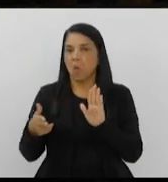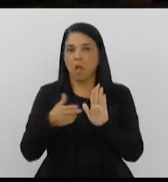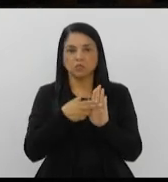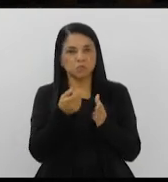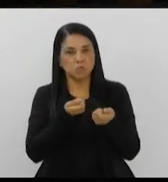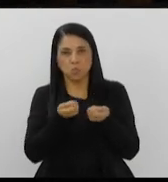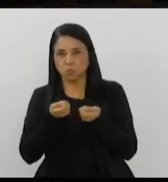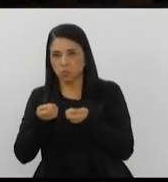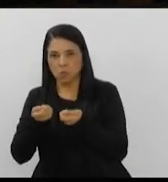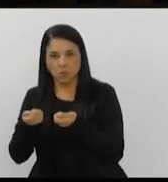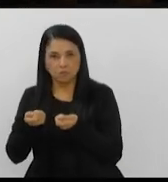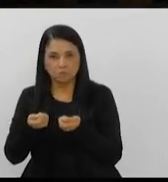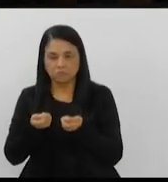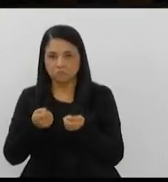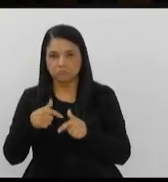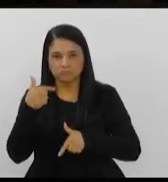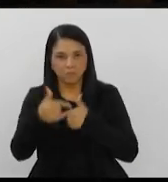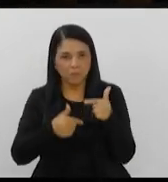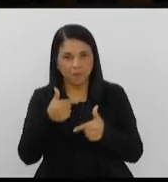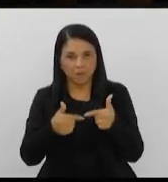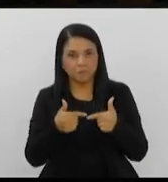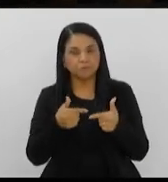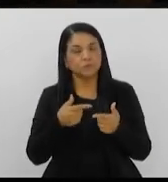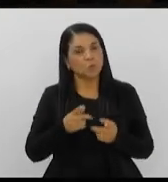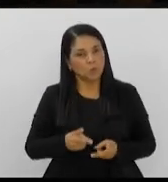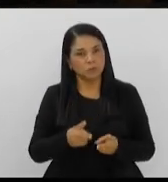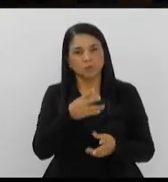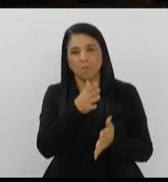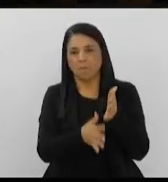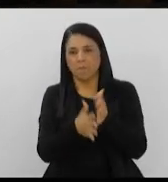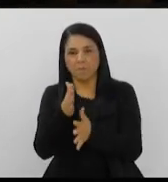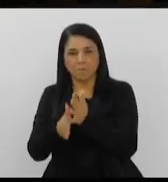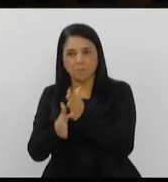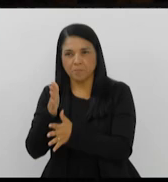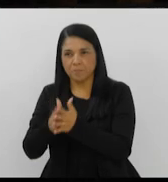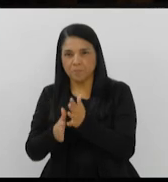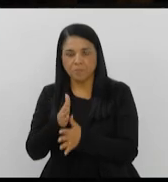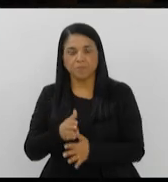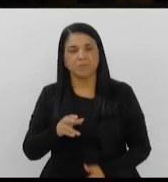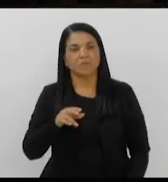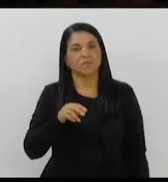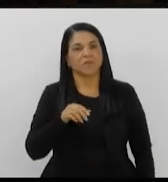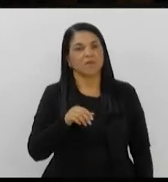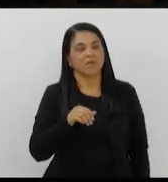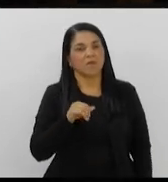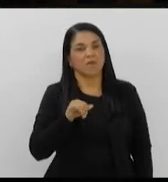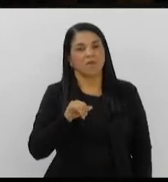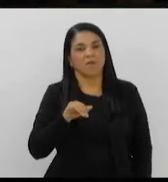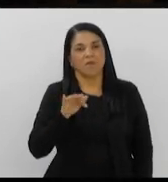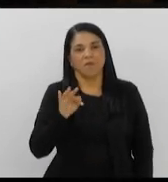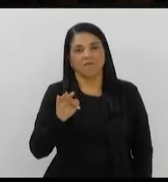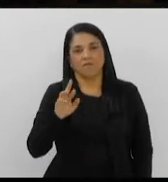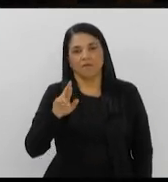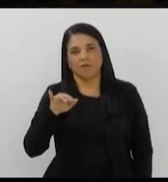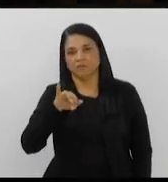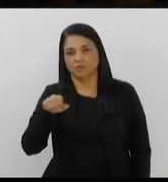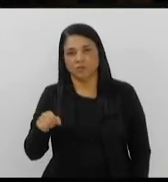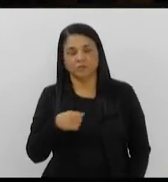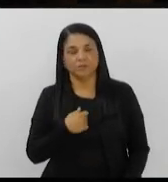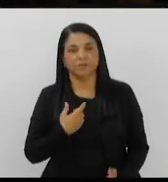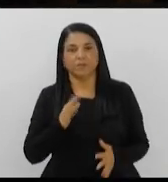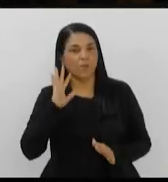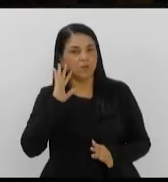operação, continuou se enrolando com estudos do FRJ e não resolveu o problema do serviço de transporte